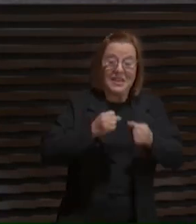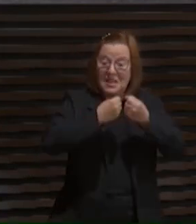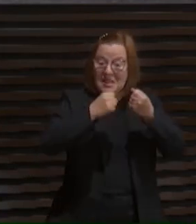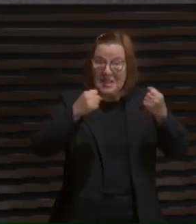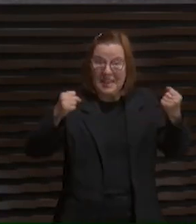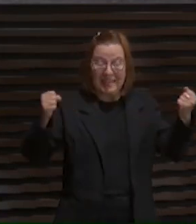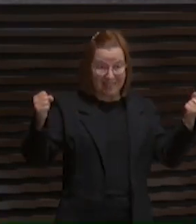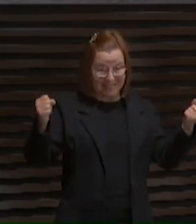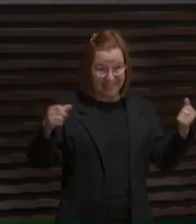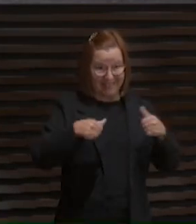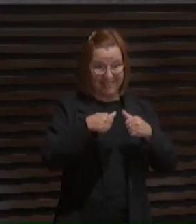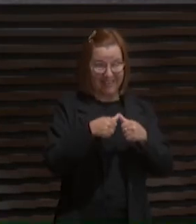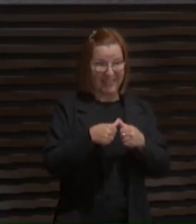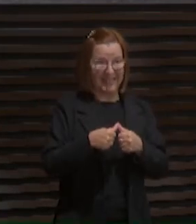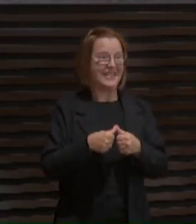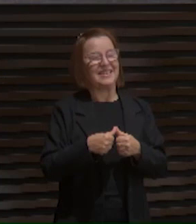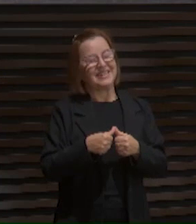E é